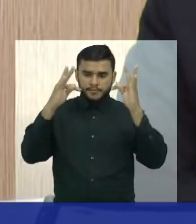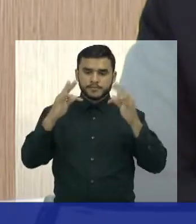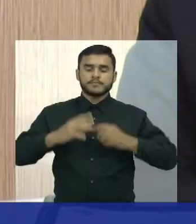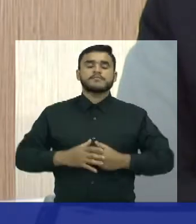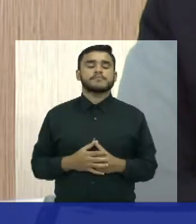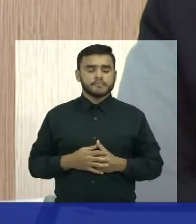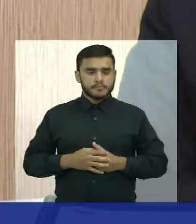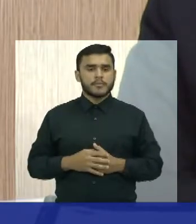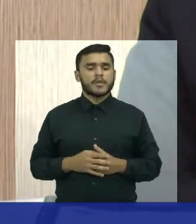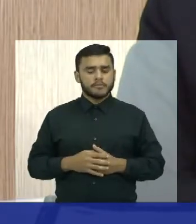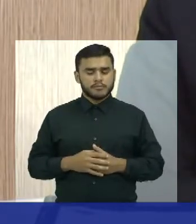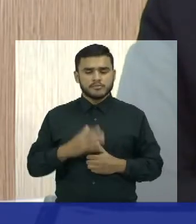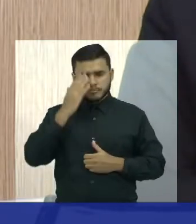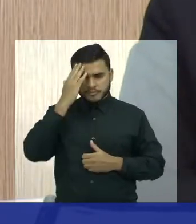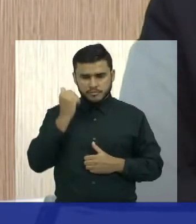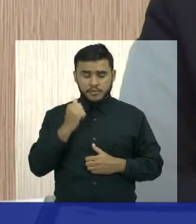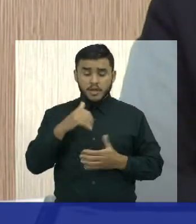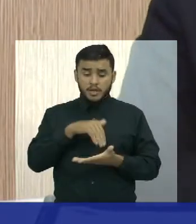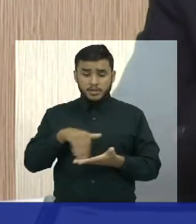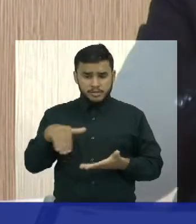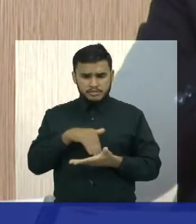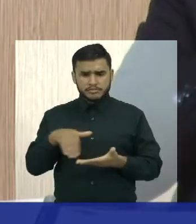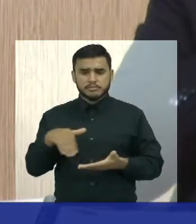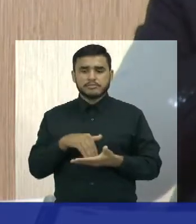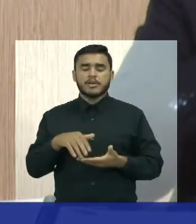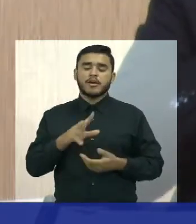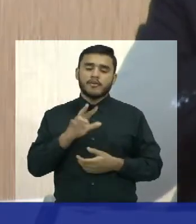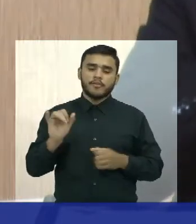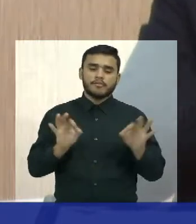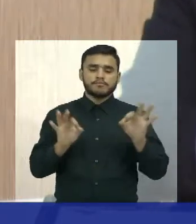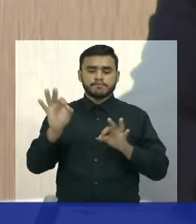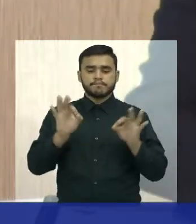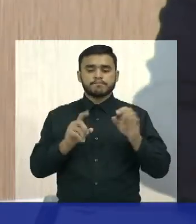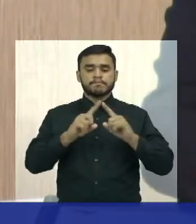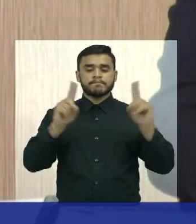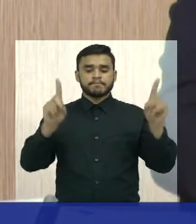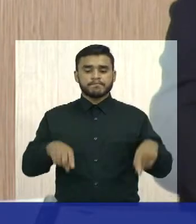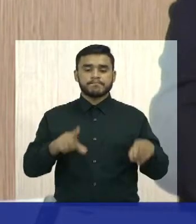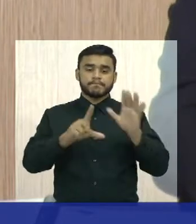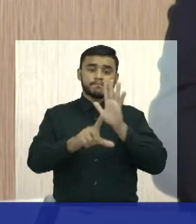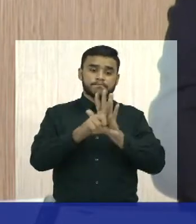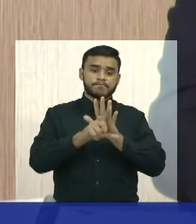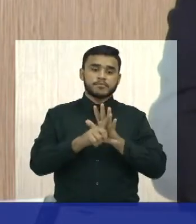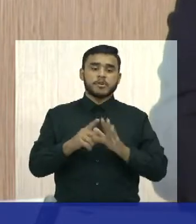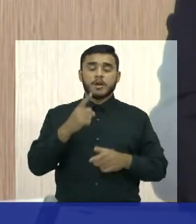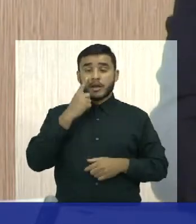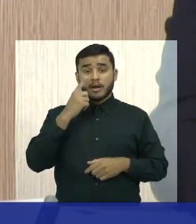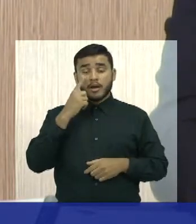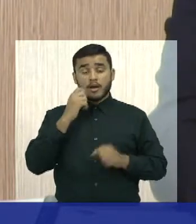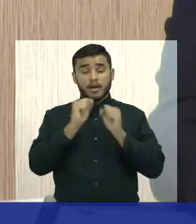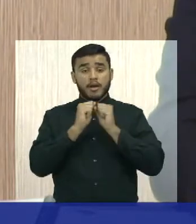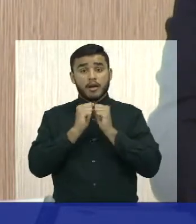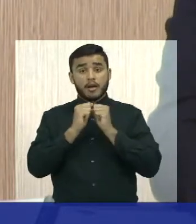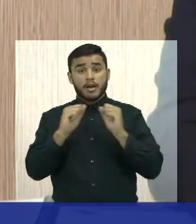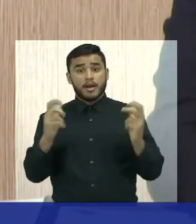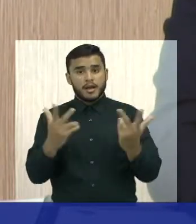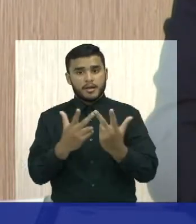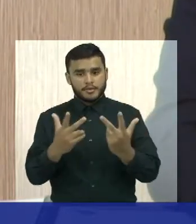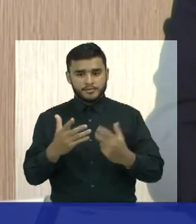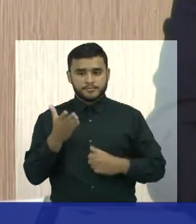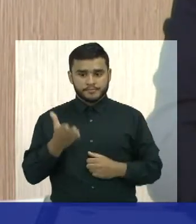secretaria elabora um parecer, elabora um projeto de lei e manda para a Câmara Municipal. Essa comissão, ela